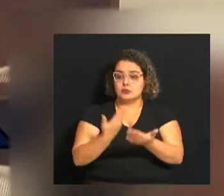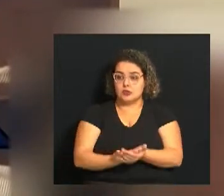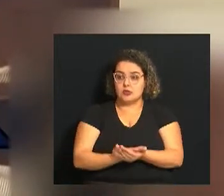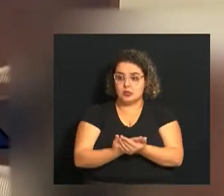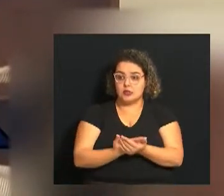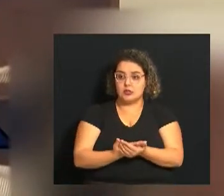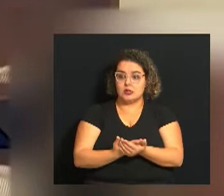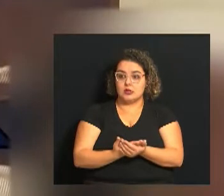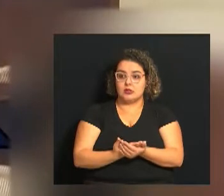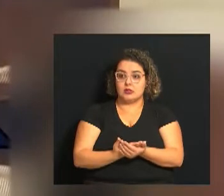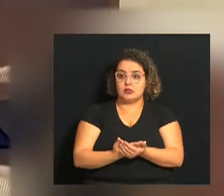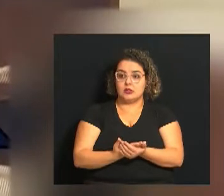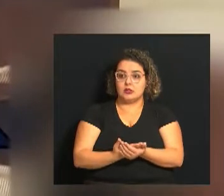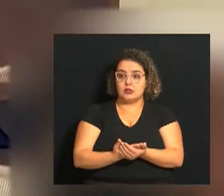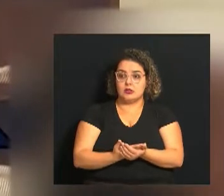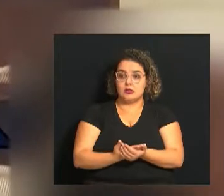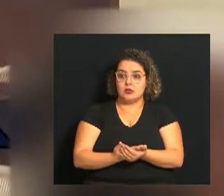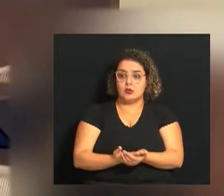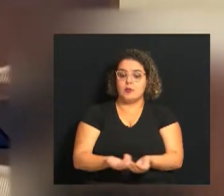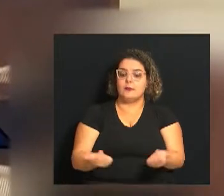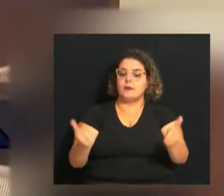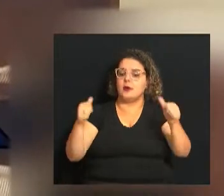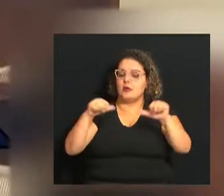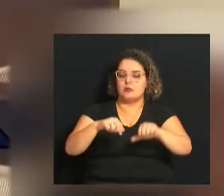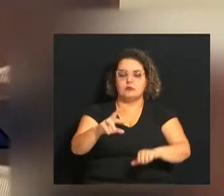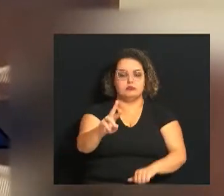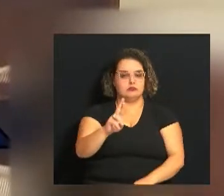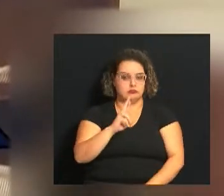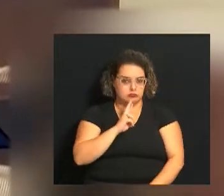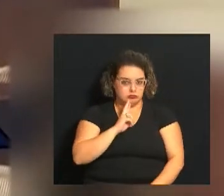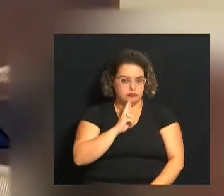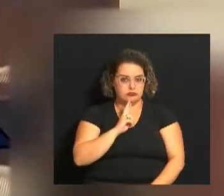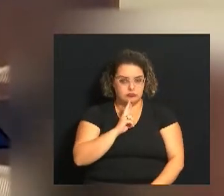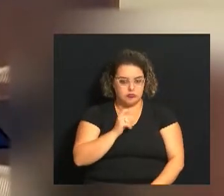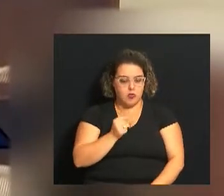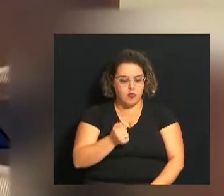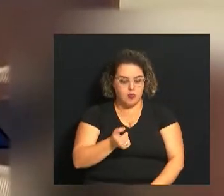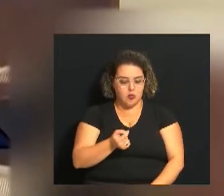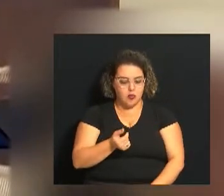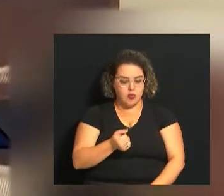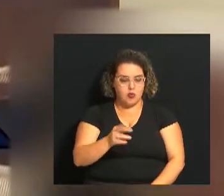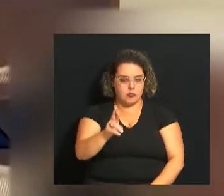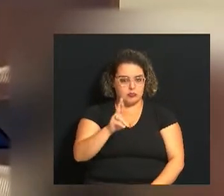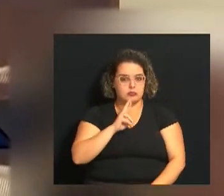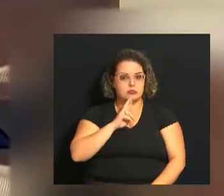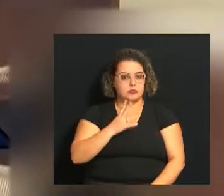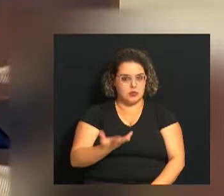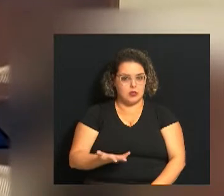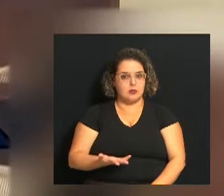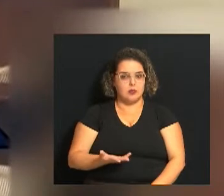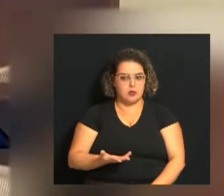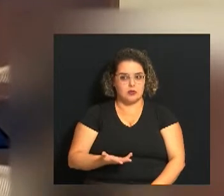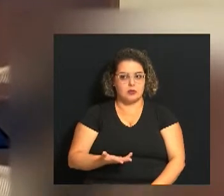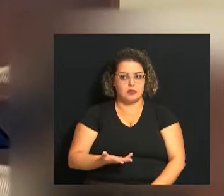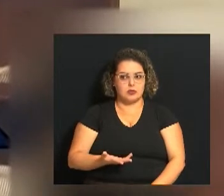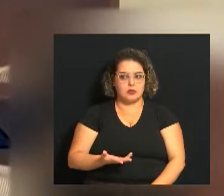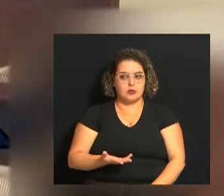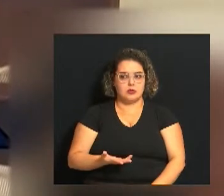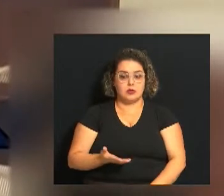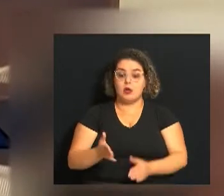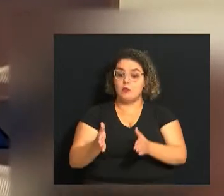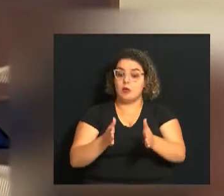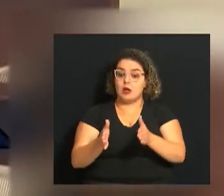têm sido precariamente respondidos, precariamente. E